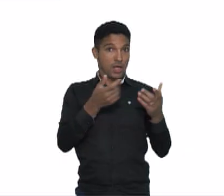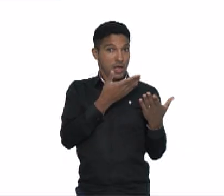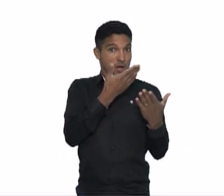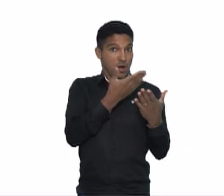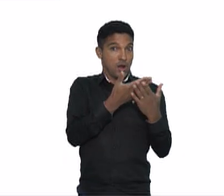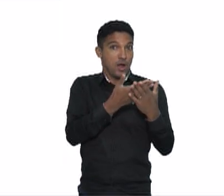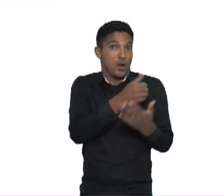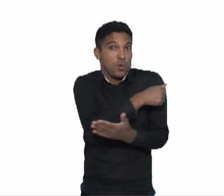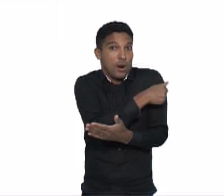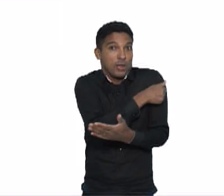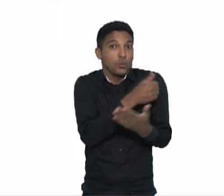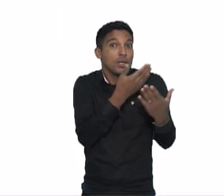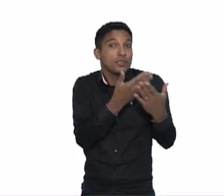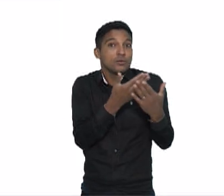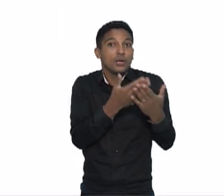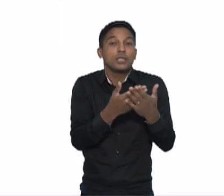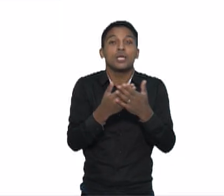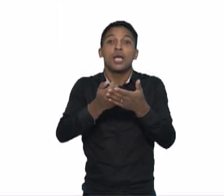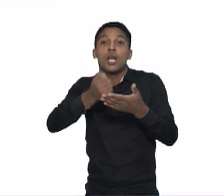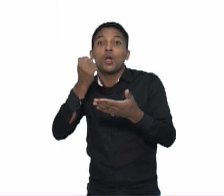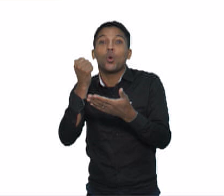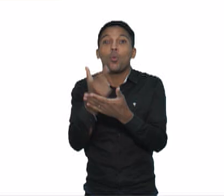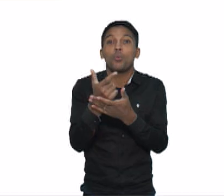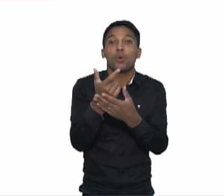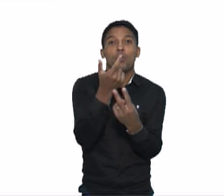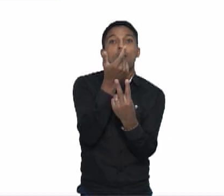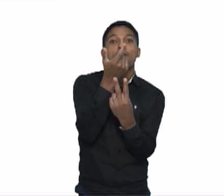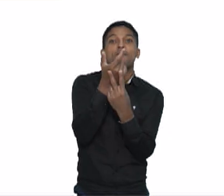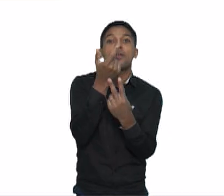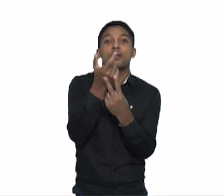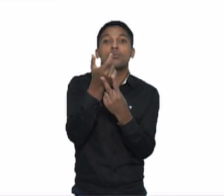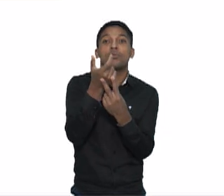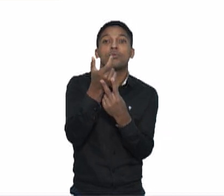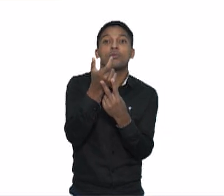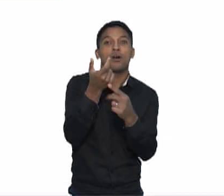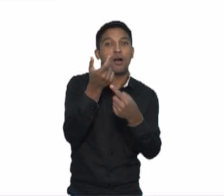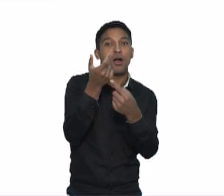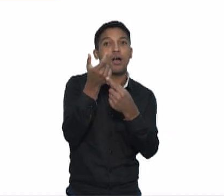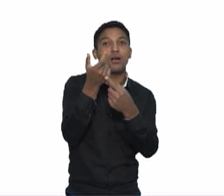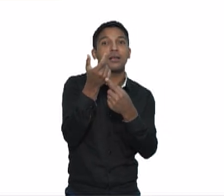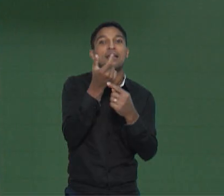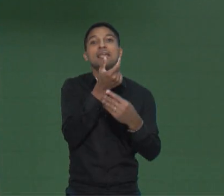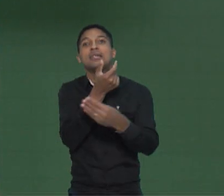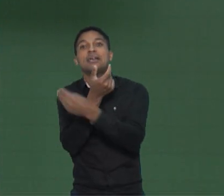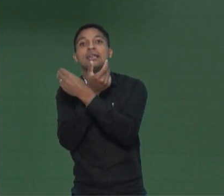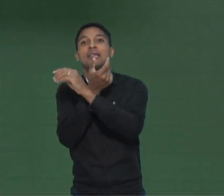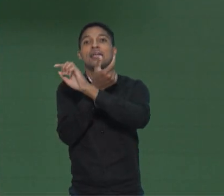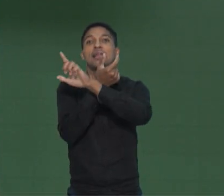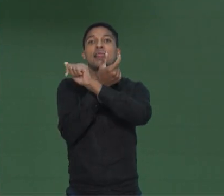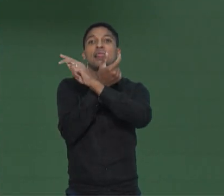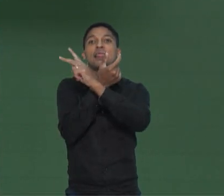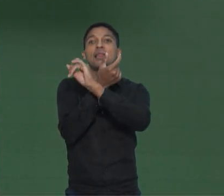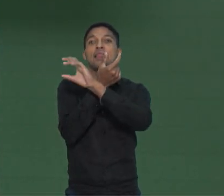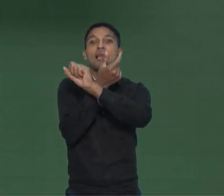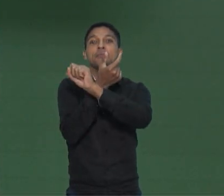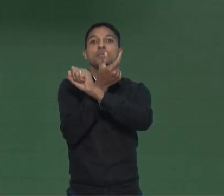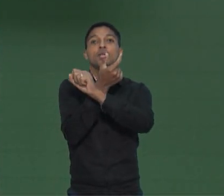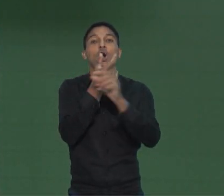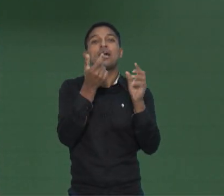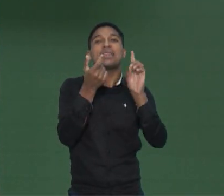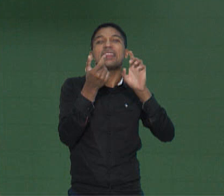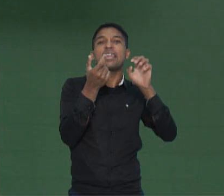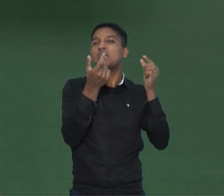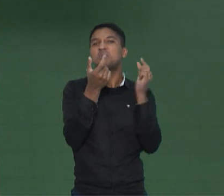sinopse? Elas são objeto direto ou indireto? Pode responder.